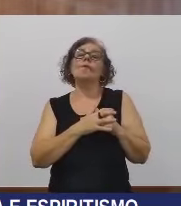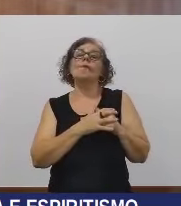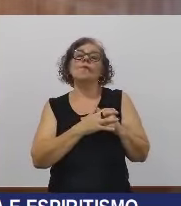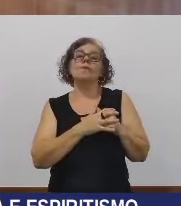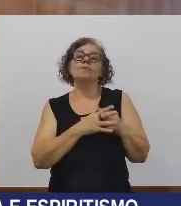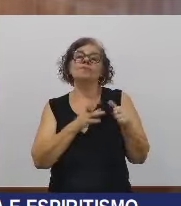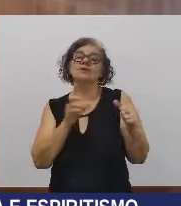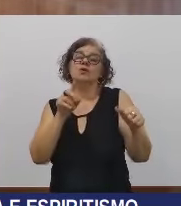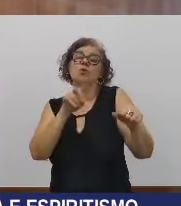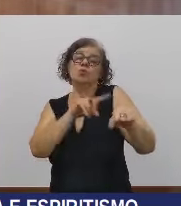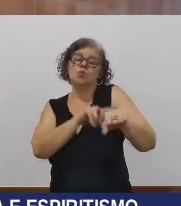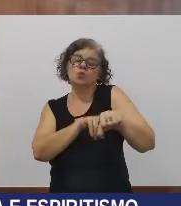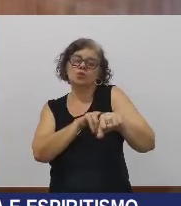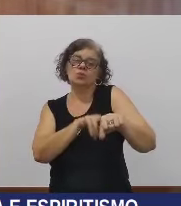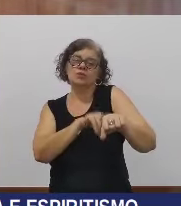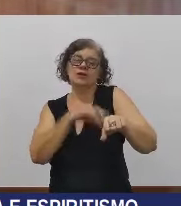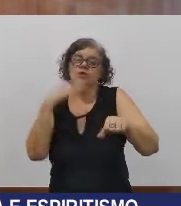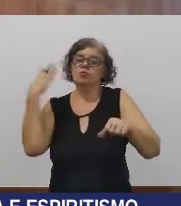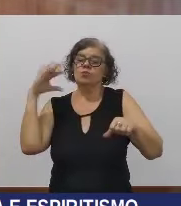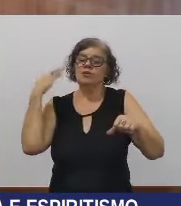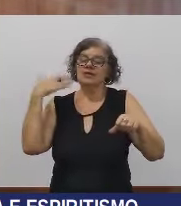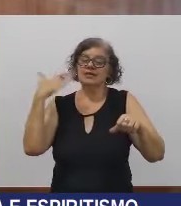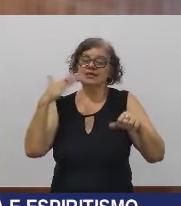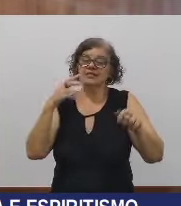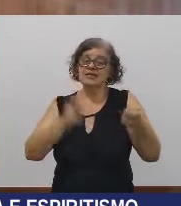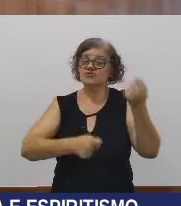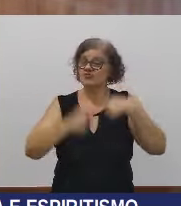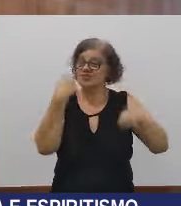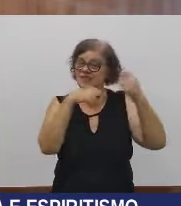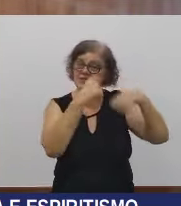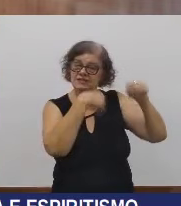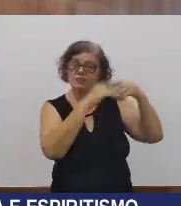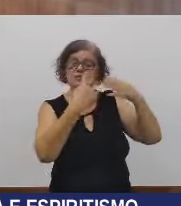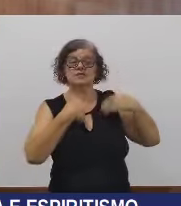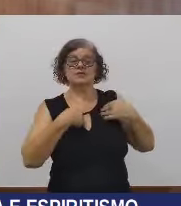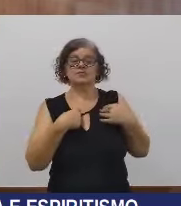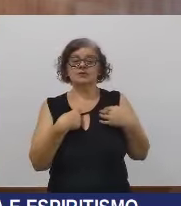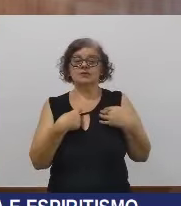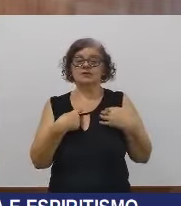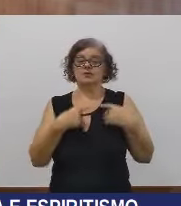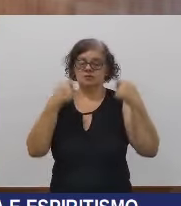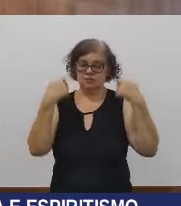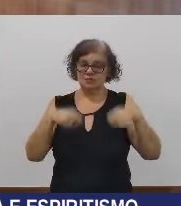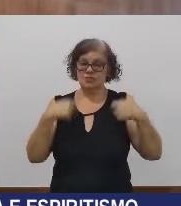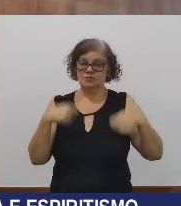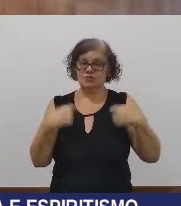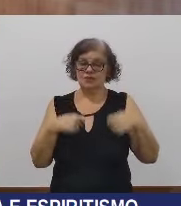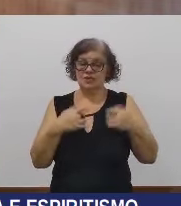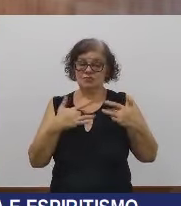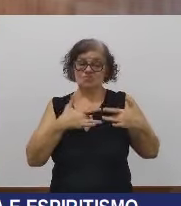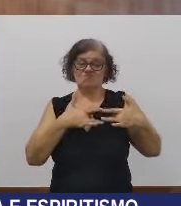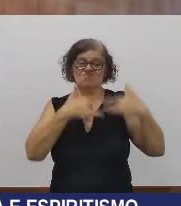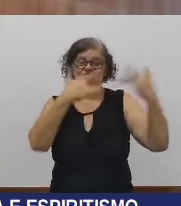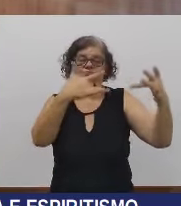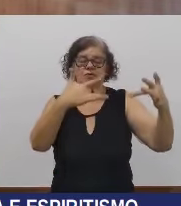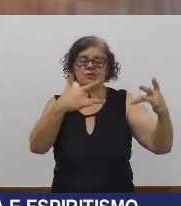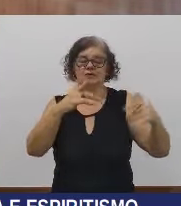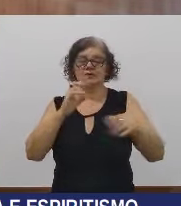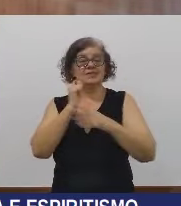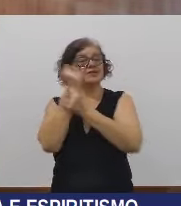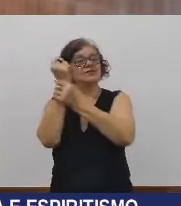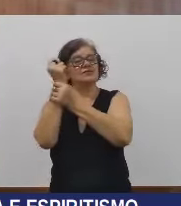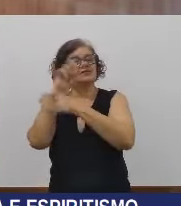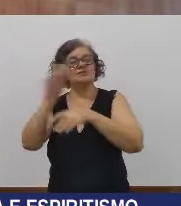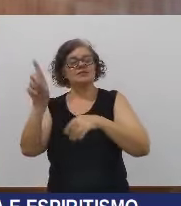onde está o tempo que a ciência deveria ter economizado para nós, para que nós pudéssemos praticar o fora da caridade e não a